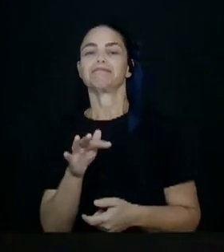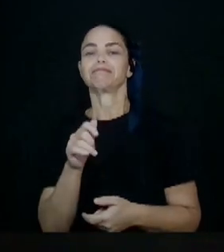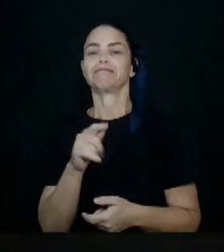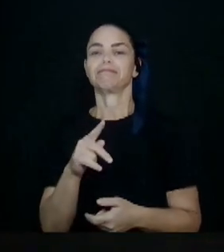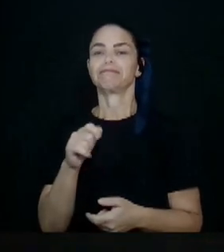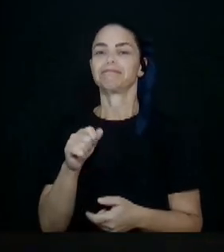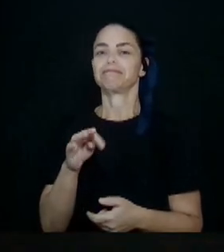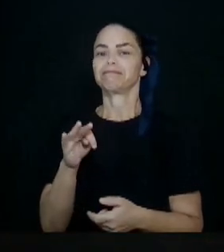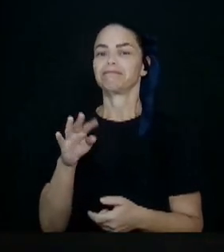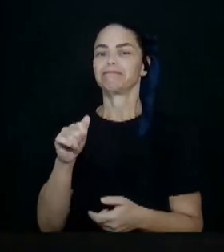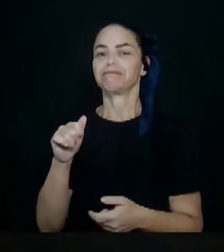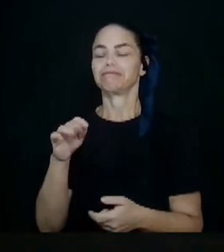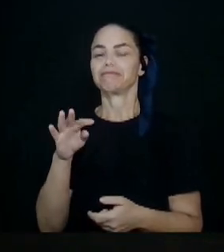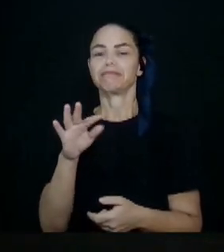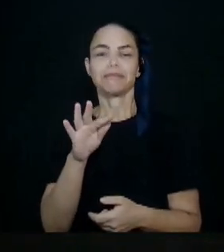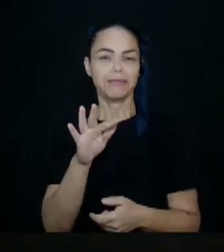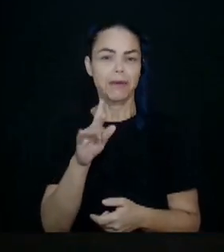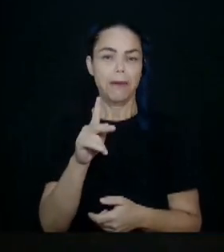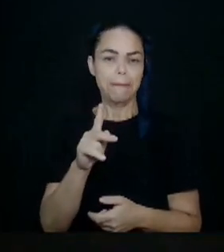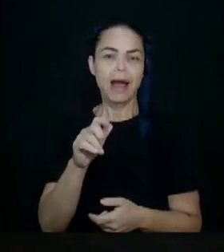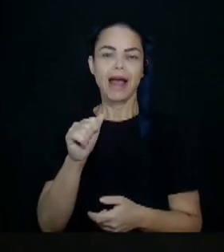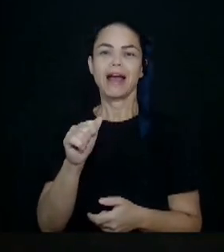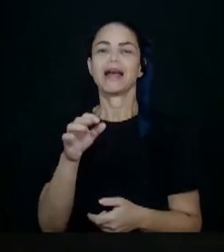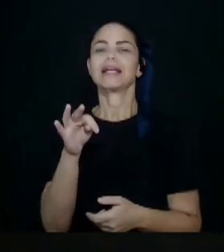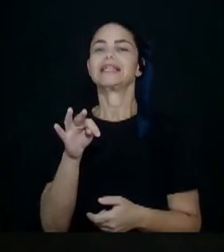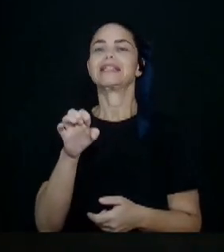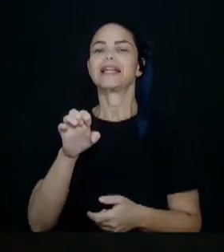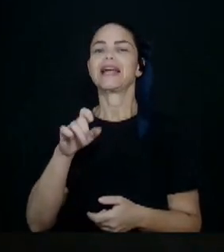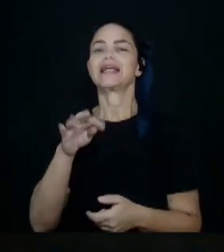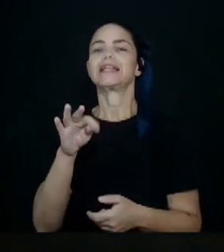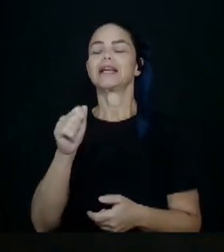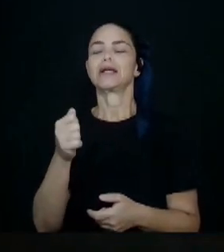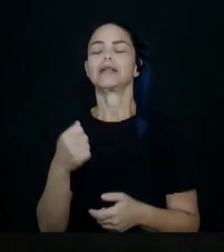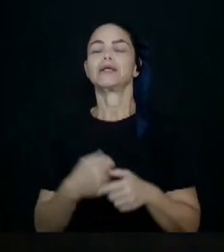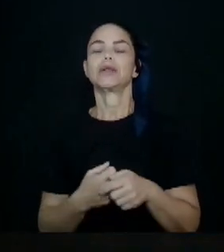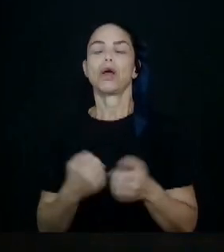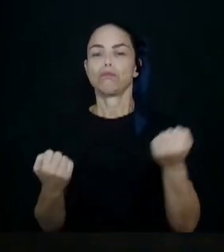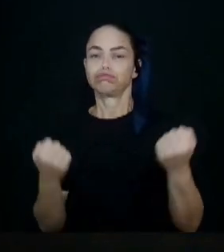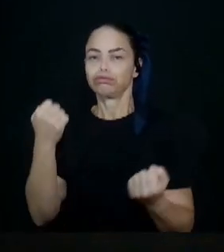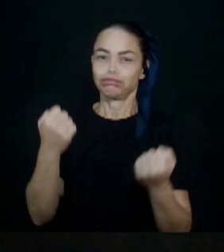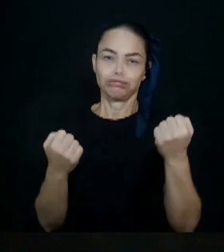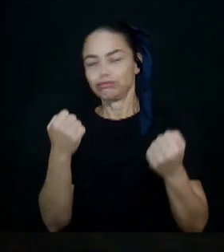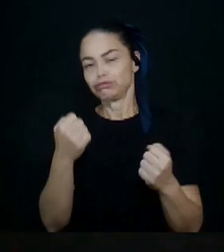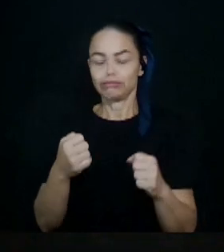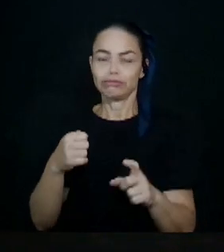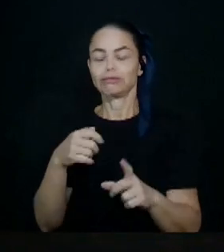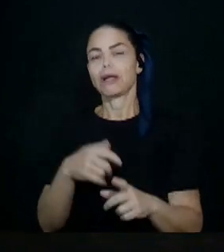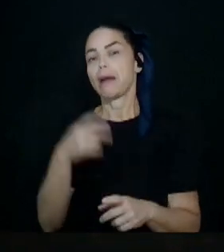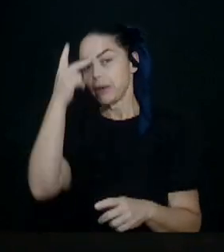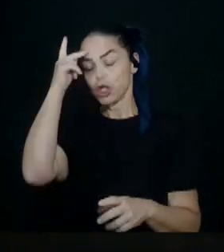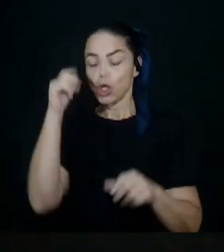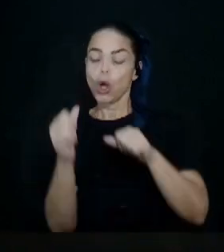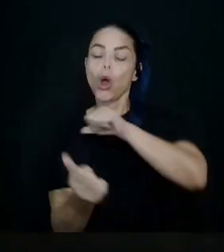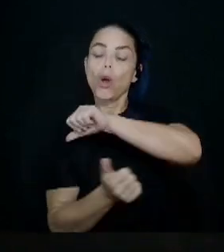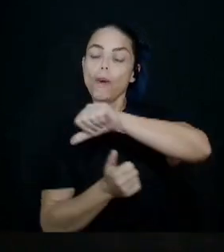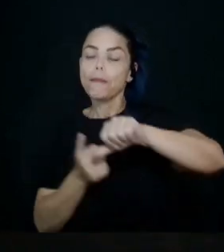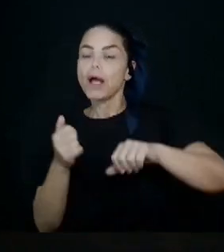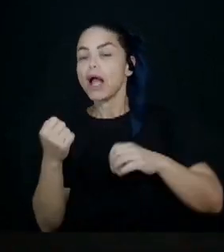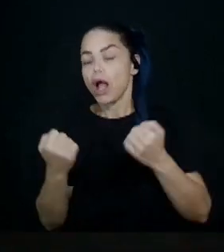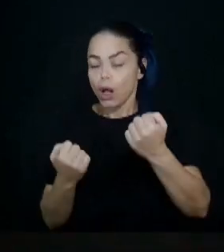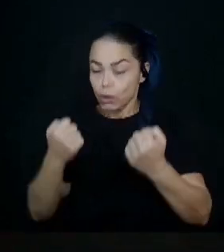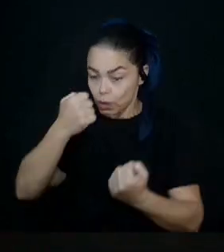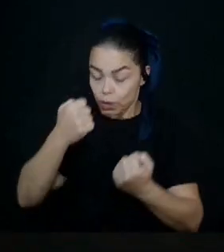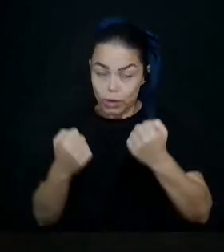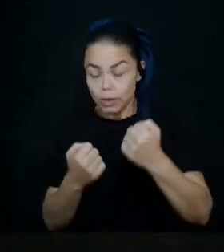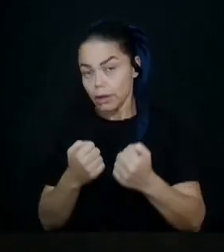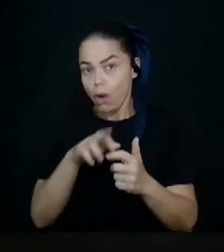Vamos conversar sobre esse efeito aí. No curta Motor Mania, o personagem se transforma completamente ao assumir o volante e passa a cometer uma